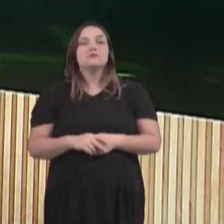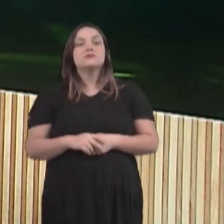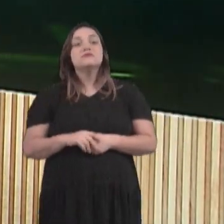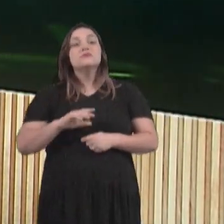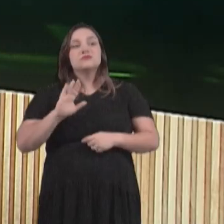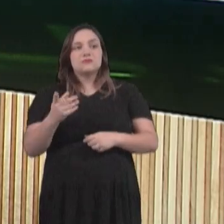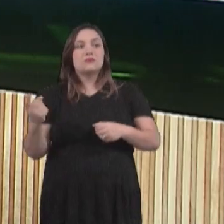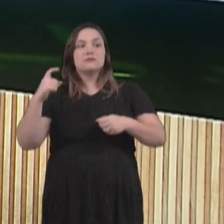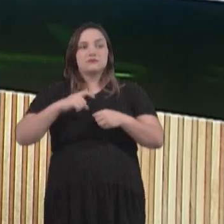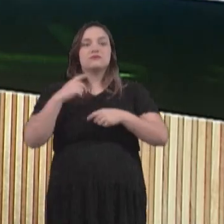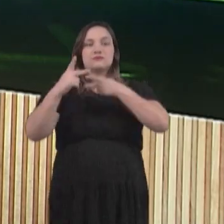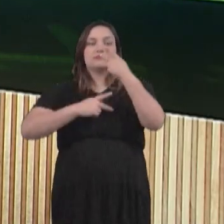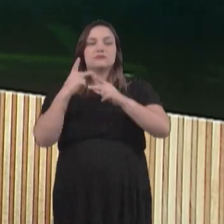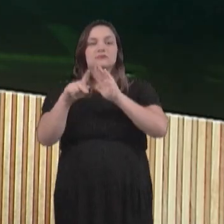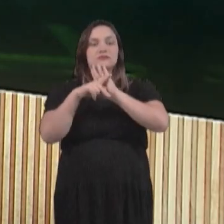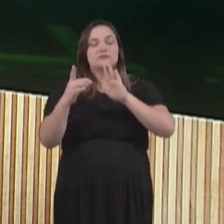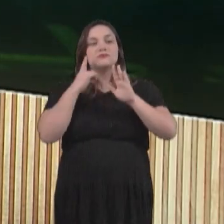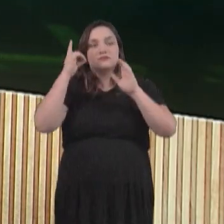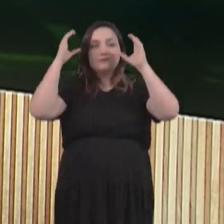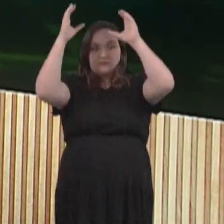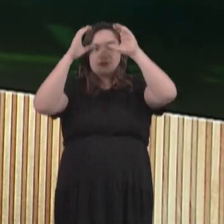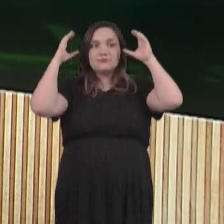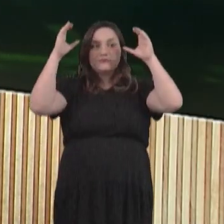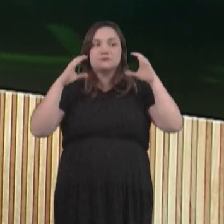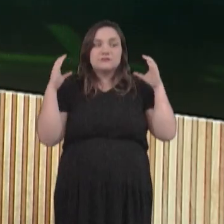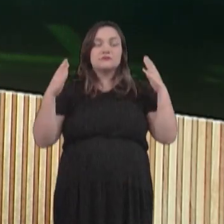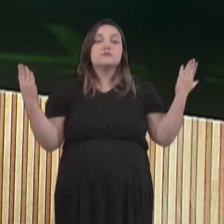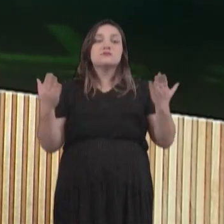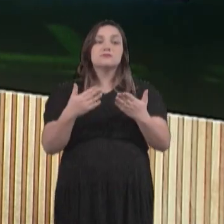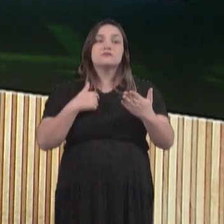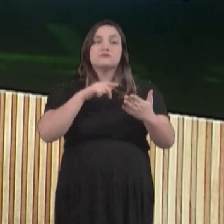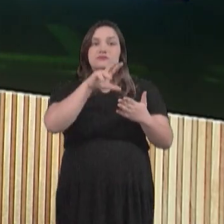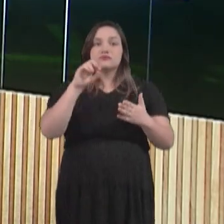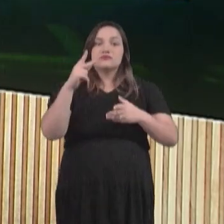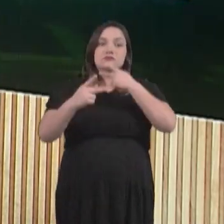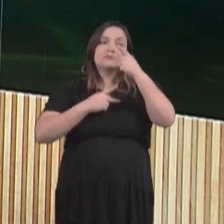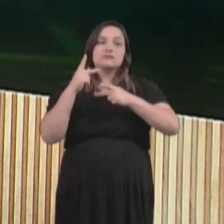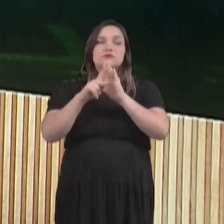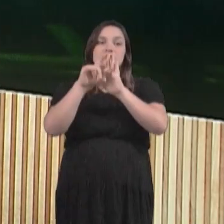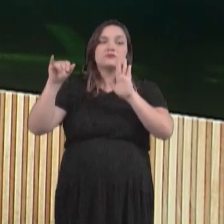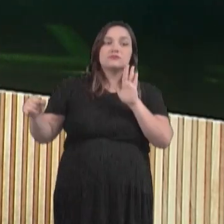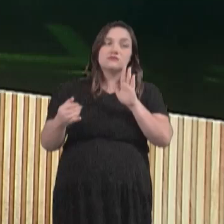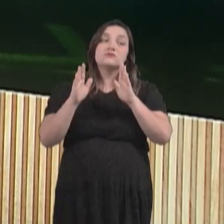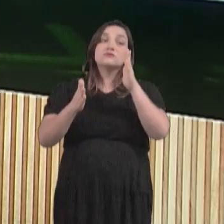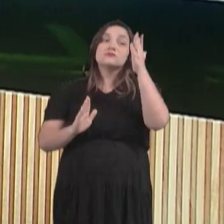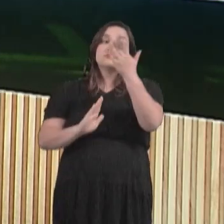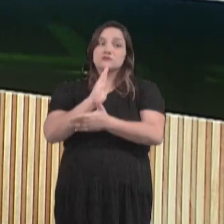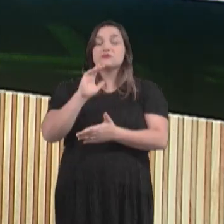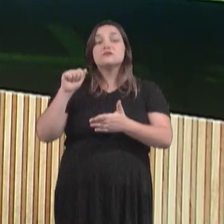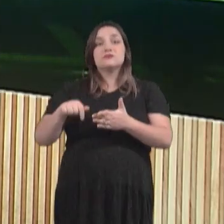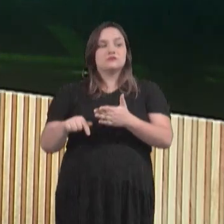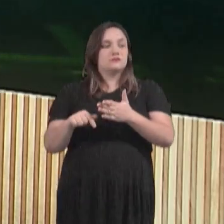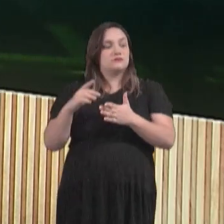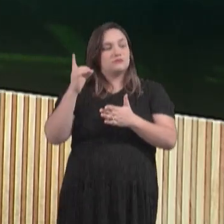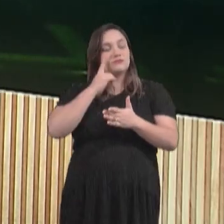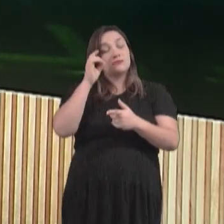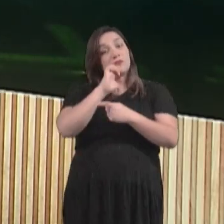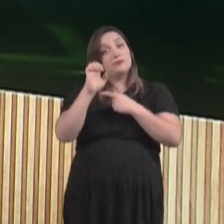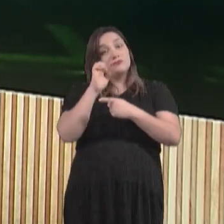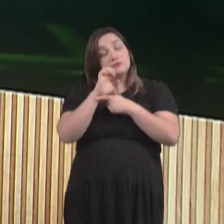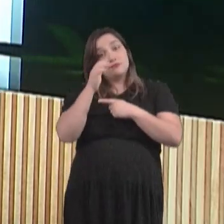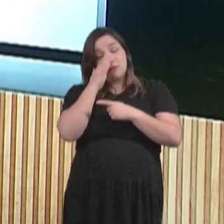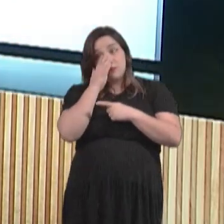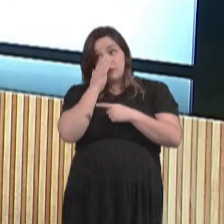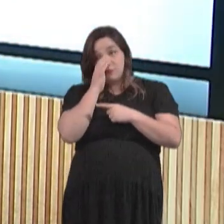deputado Caravina, que também falou sobre essa questão do transporte, mas primeiro vamos falar agora dos projetos que acabam de ser aprovados pelos deputados estaduais